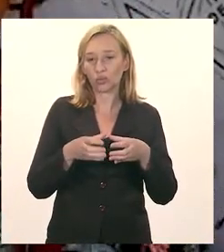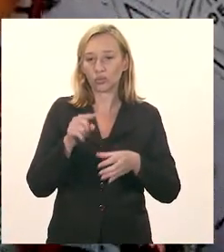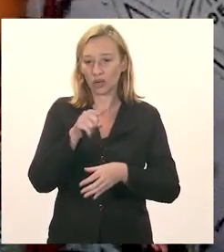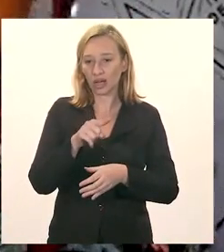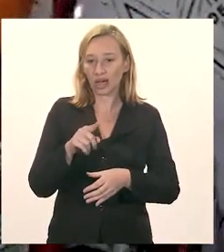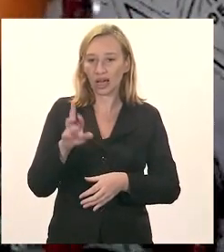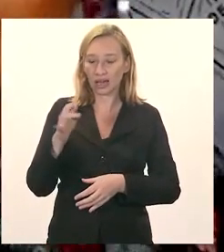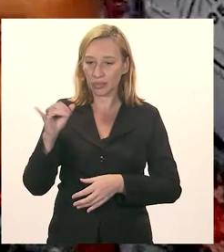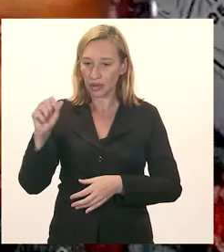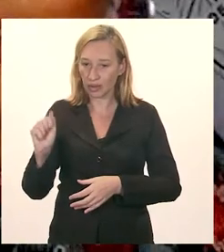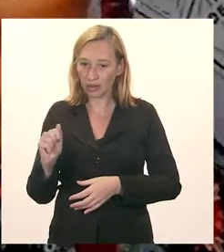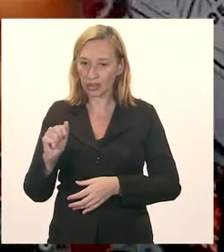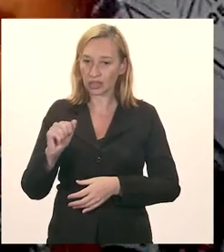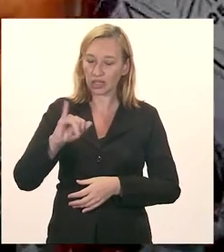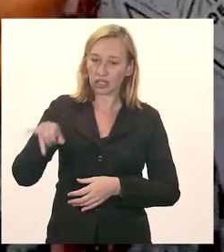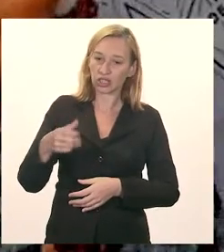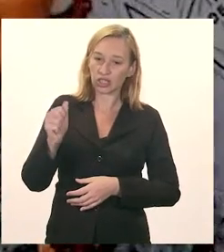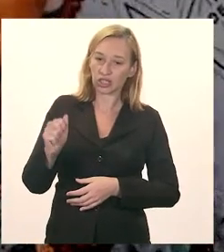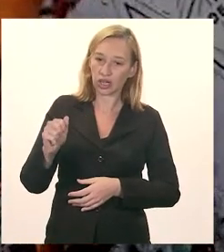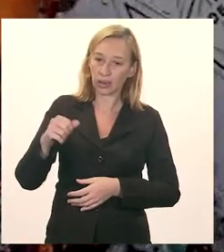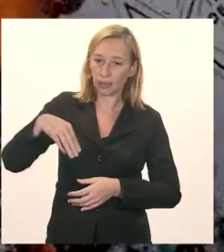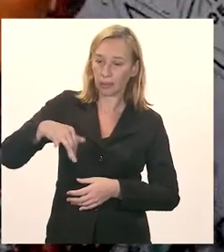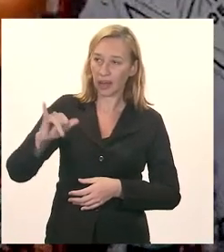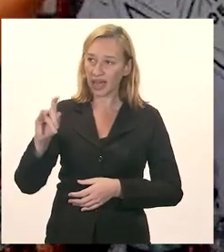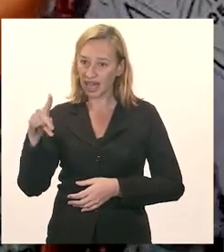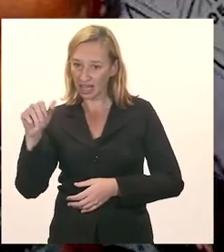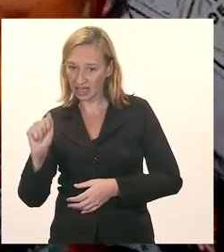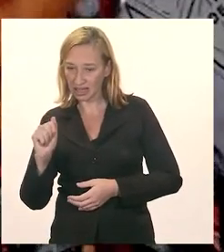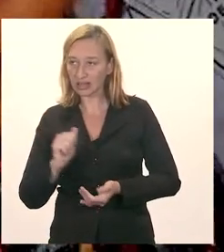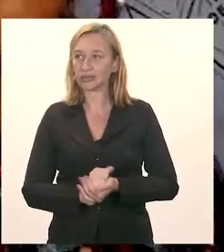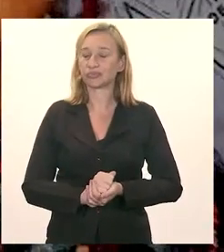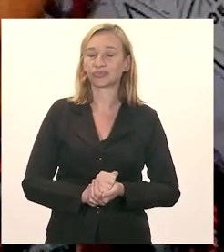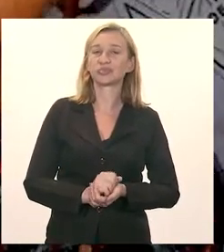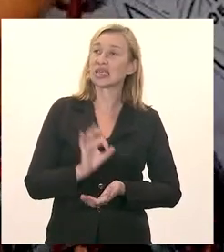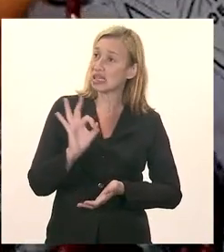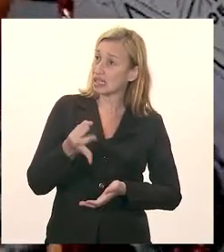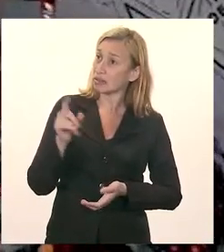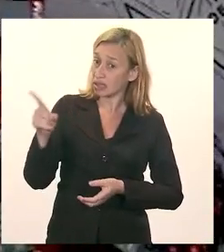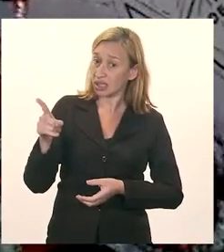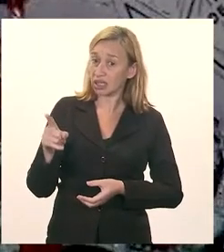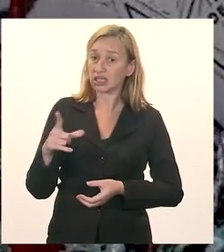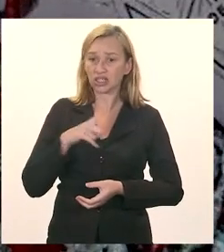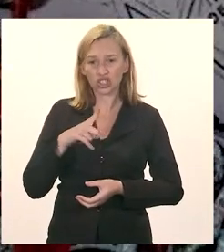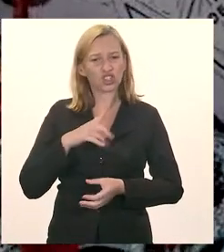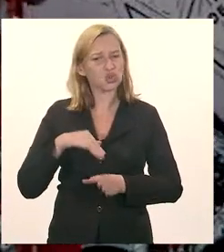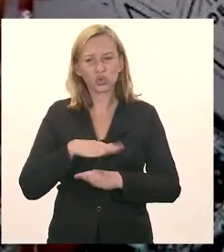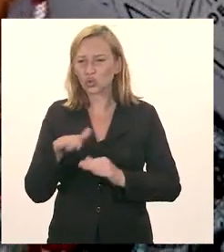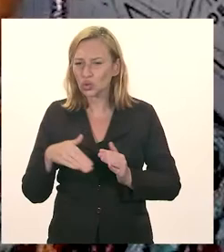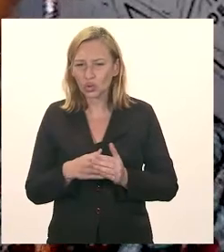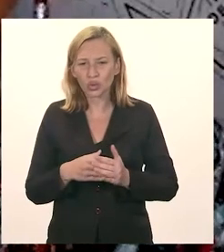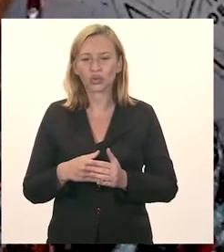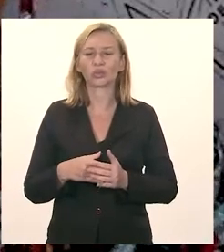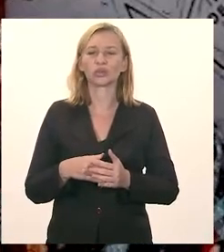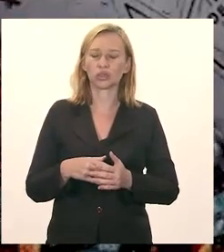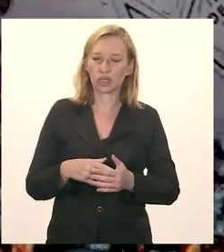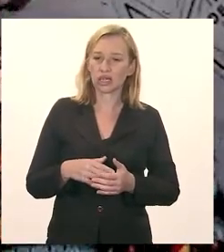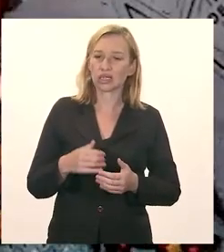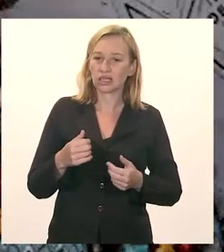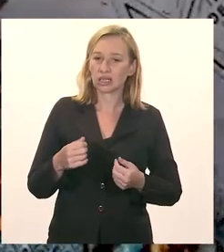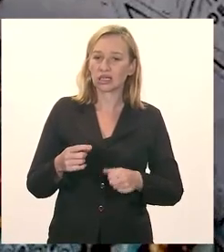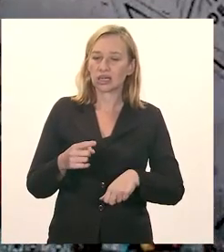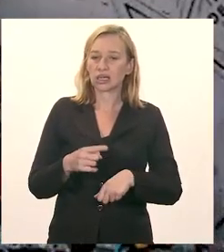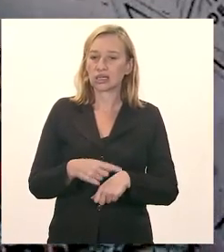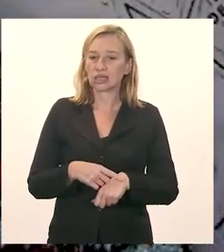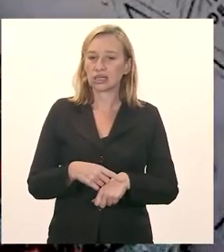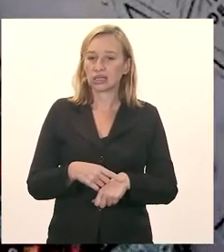sound system chamado Radiola Jamaicana, que é a Radiola Jamaicana, ele que criou, e ele justamente tinha toda essa pegada do eletrônico